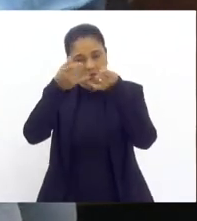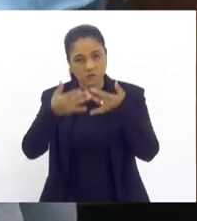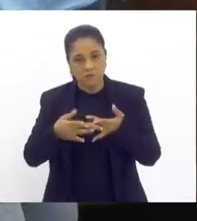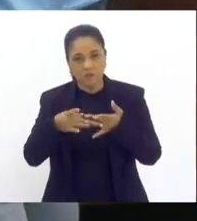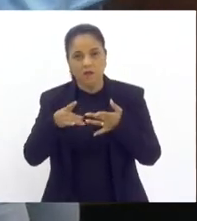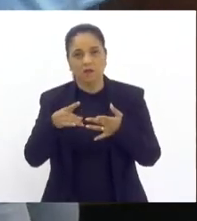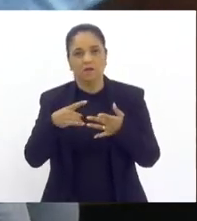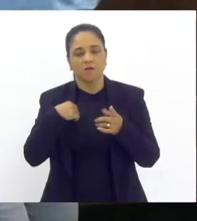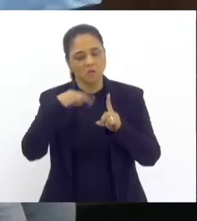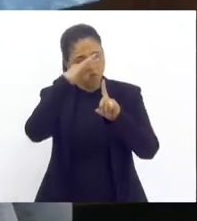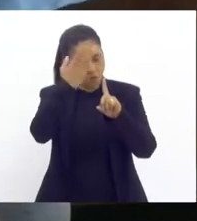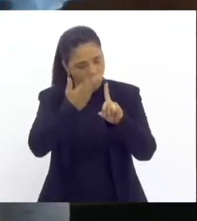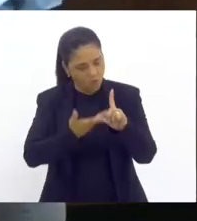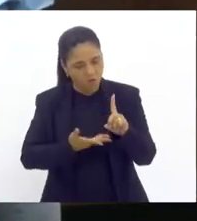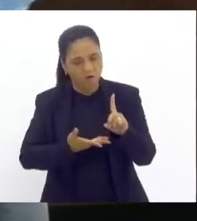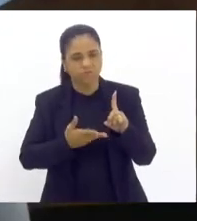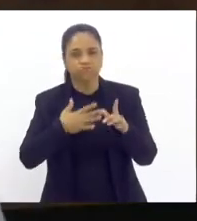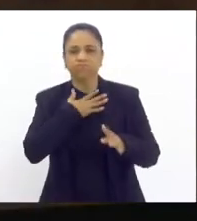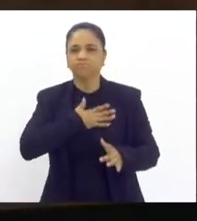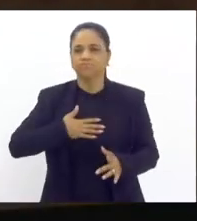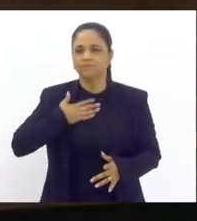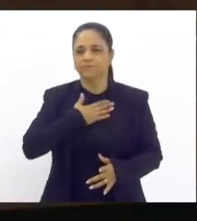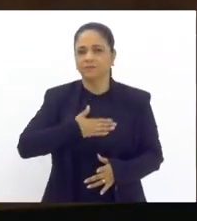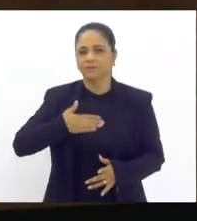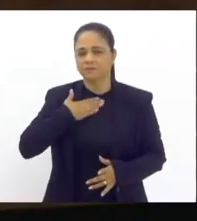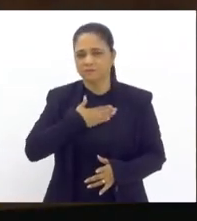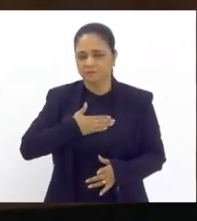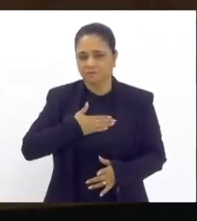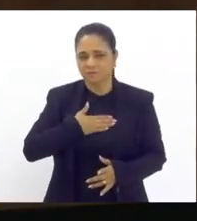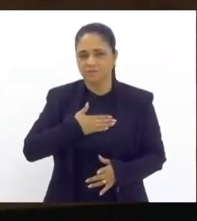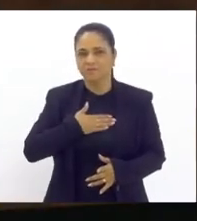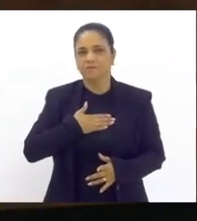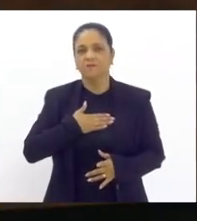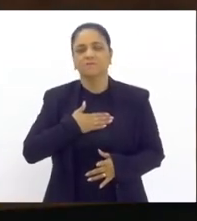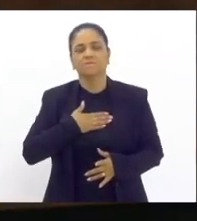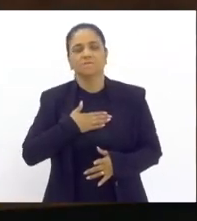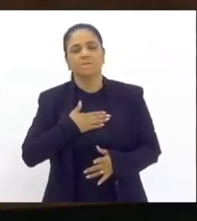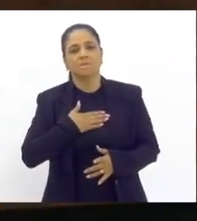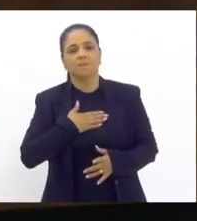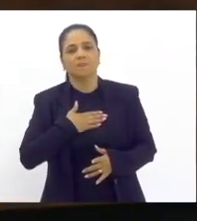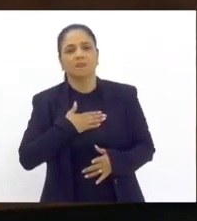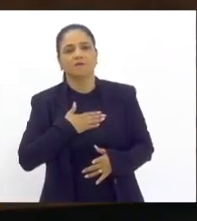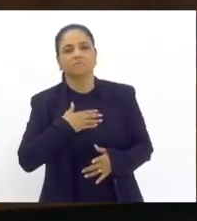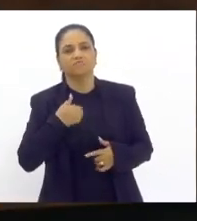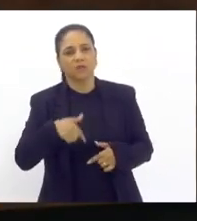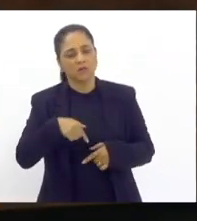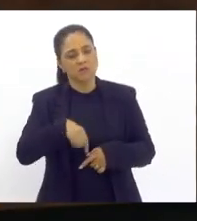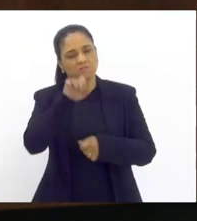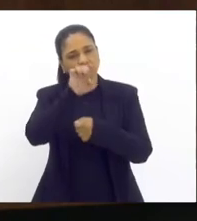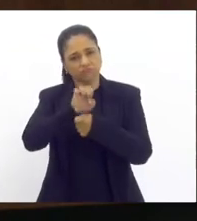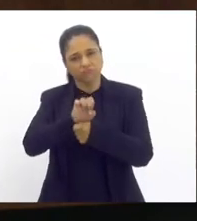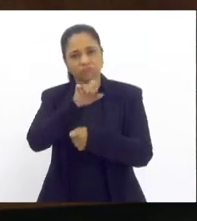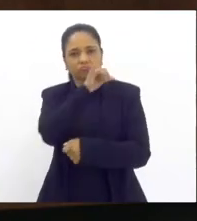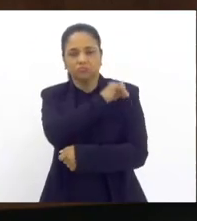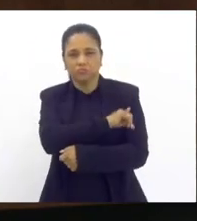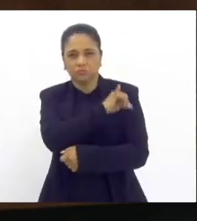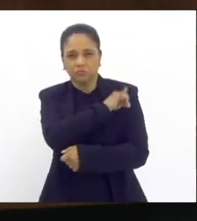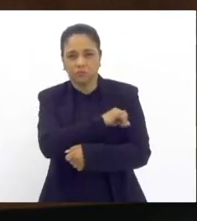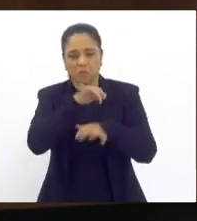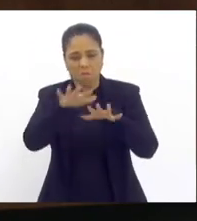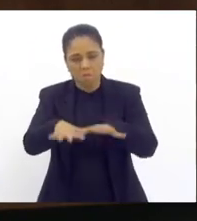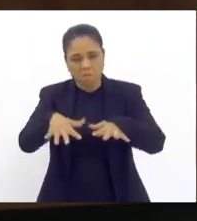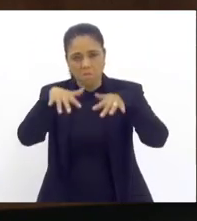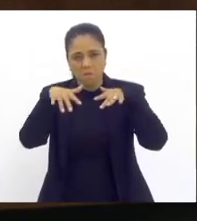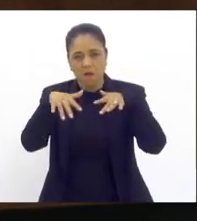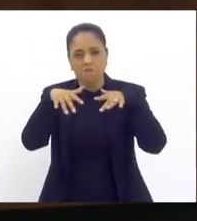honra, um prazer, uma satisfação para o Estado do Rio de Janeiro, para esse parlamento,